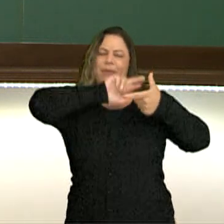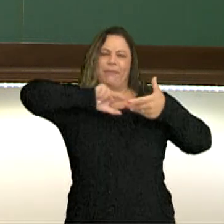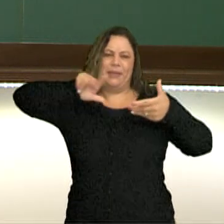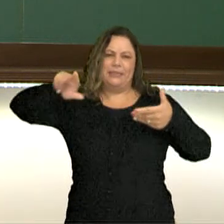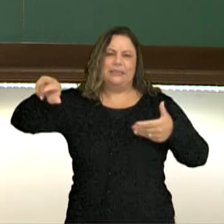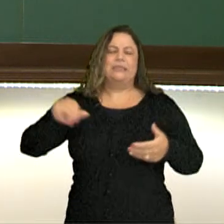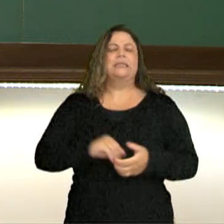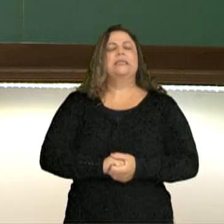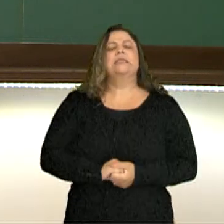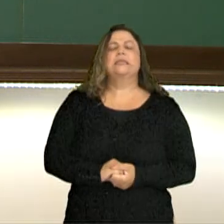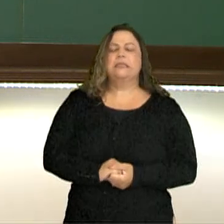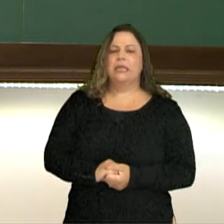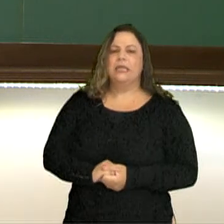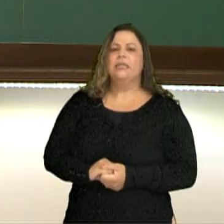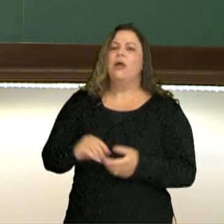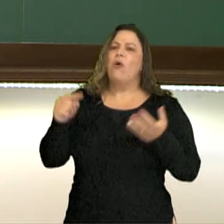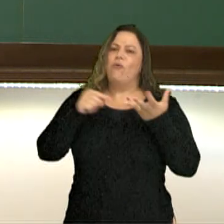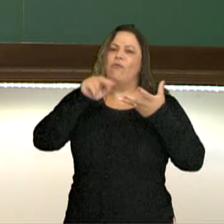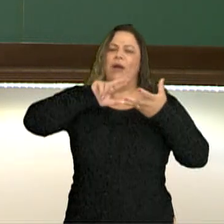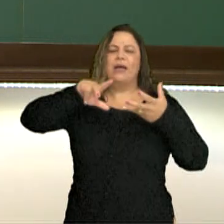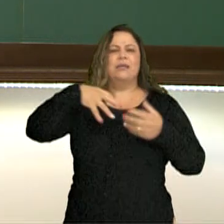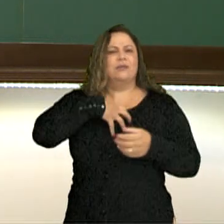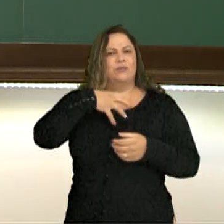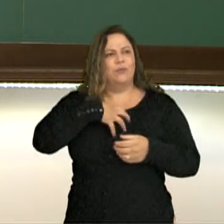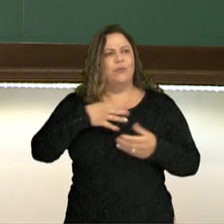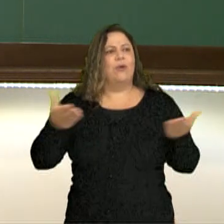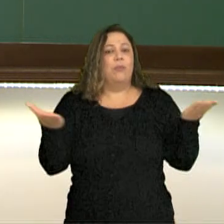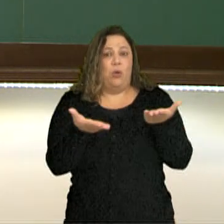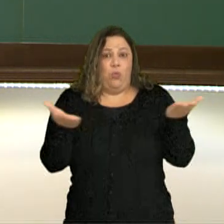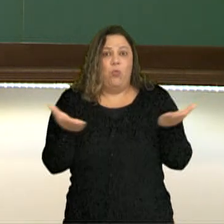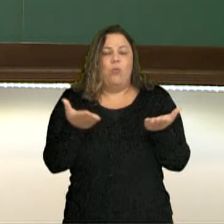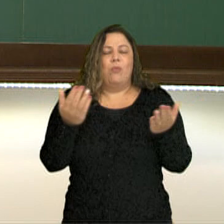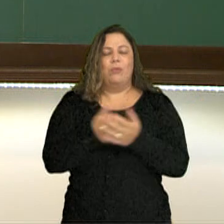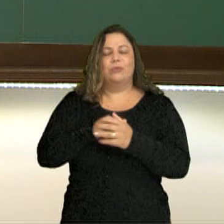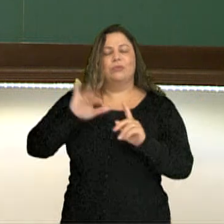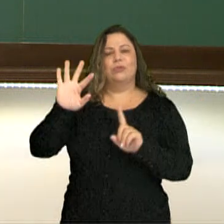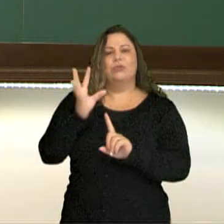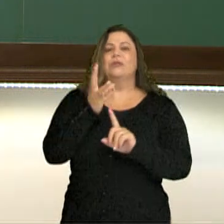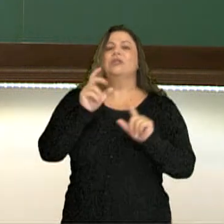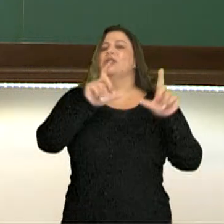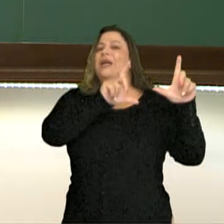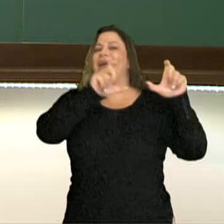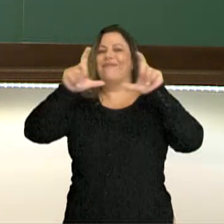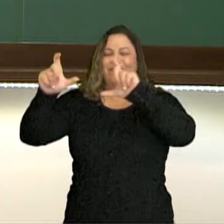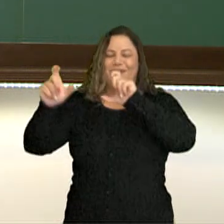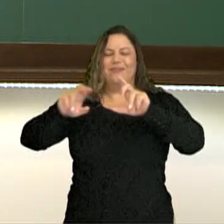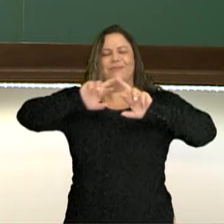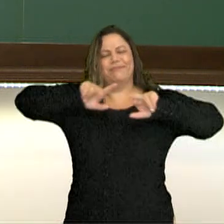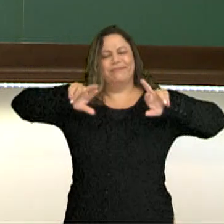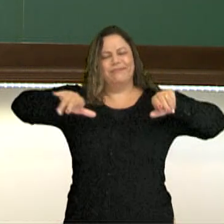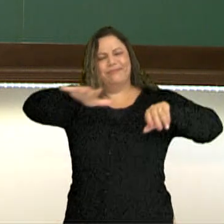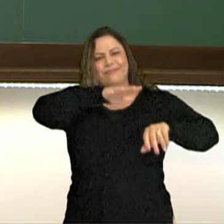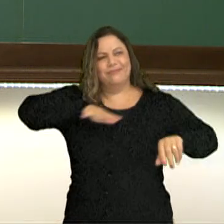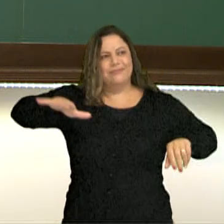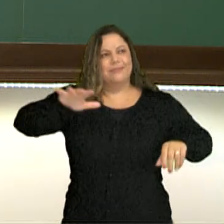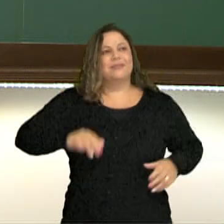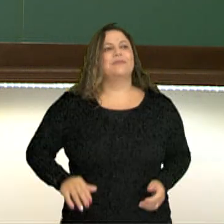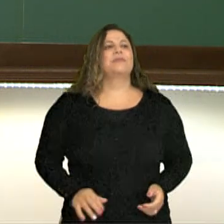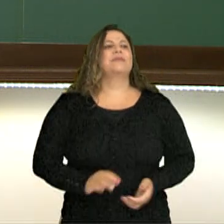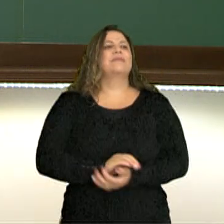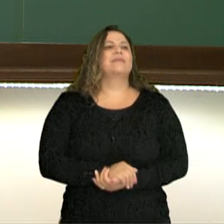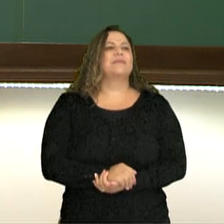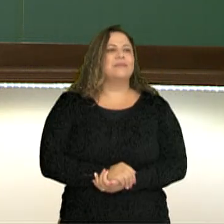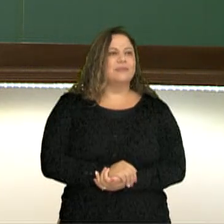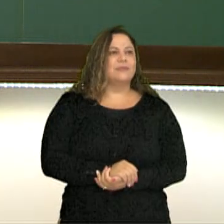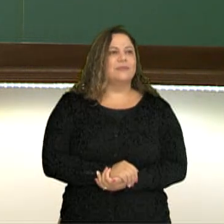dos ismos, né? E hoje a fotografia está nos diversos campos, atendendo diversas áreas. Aqui